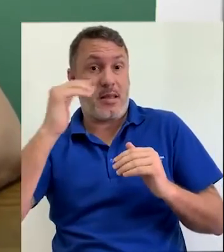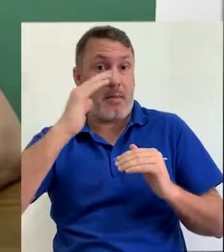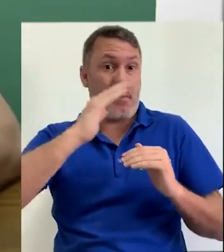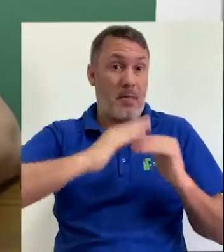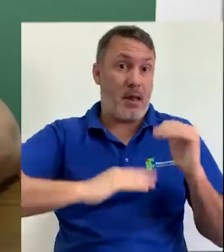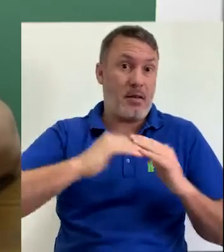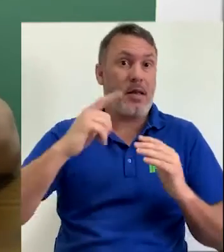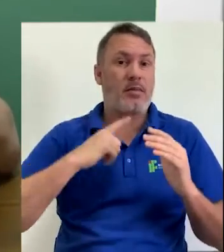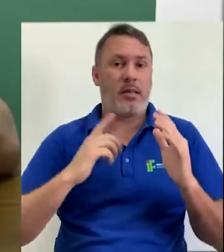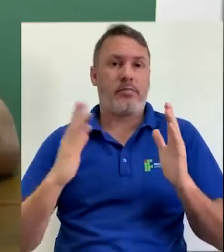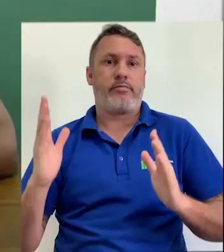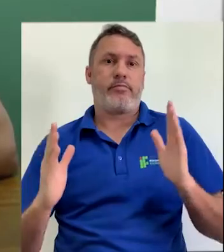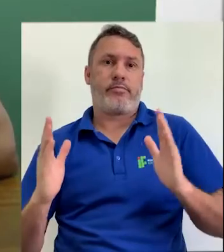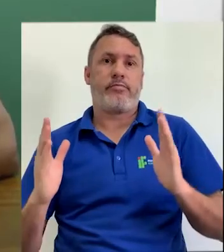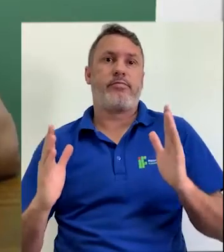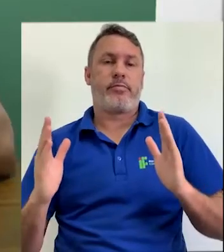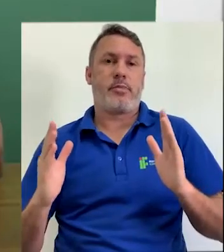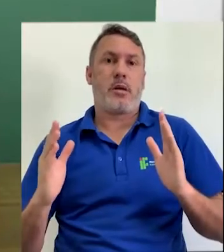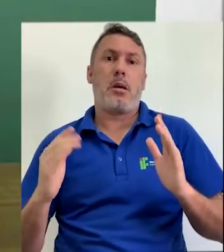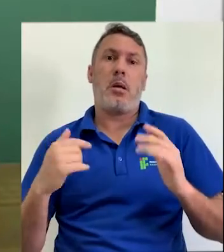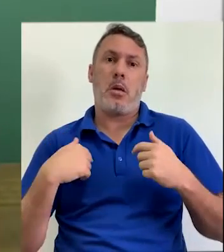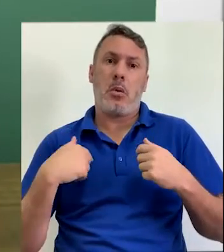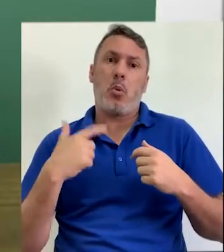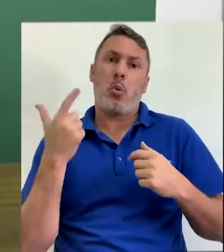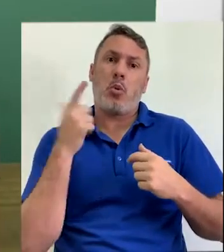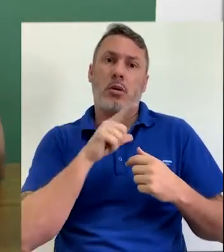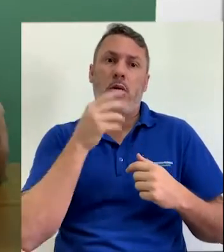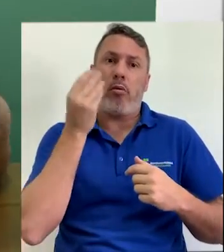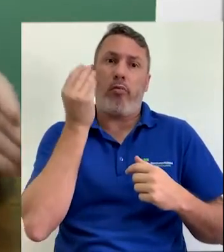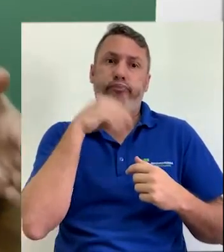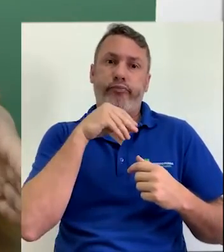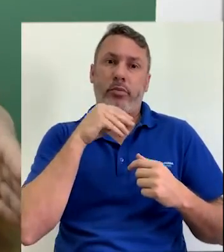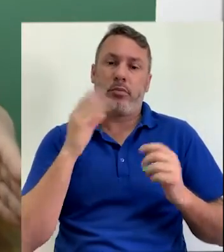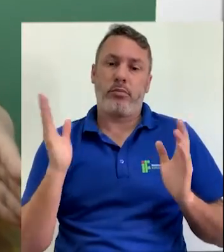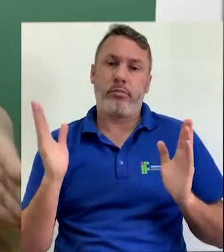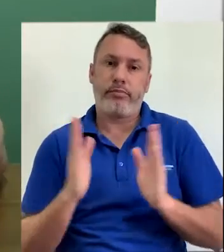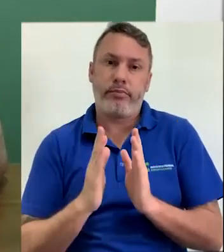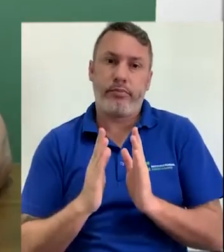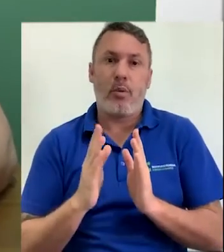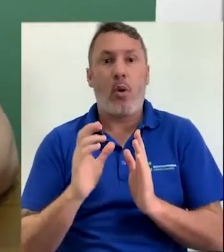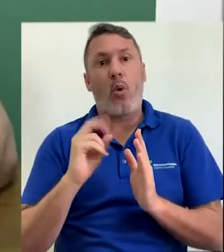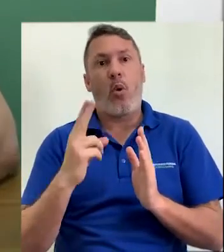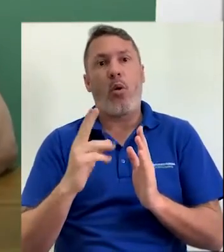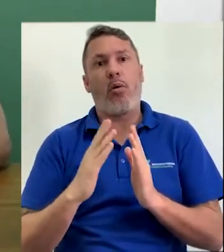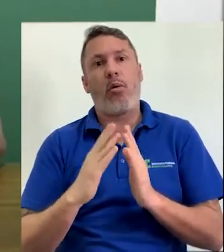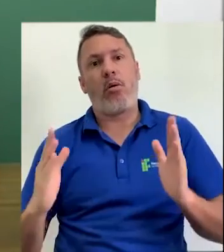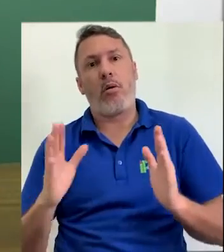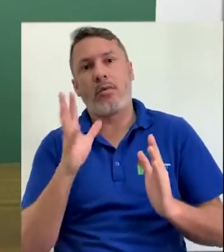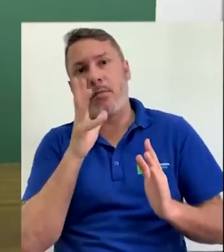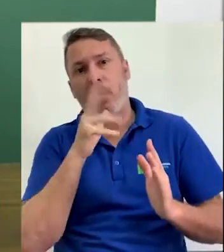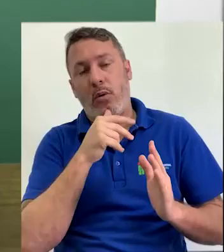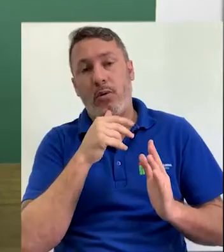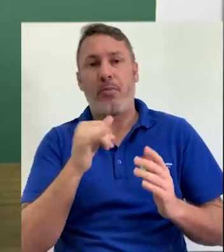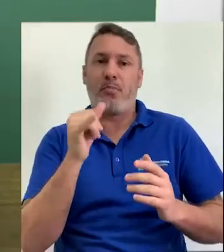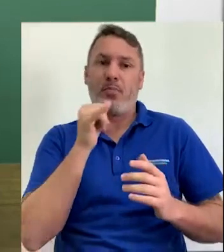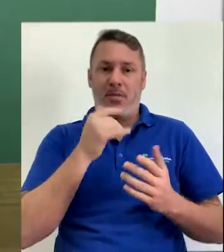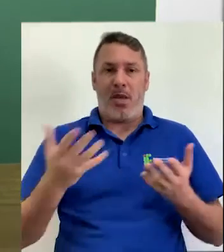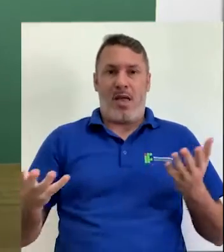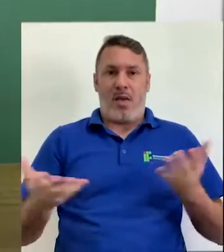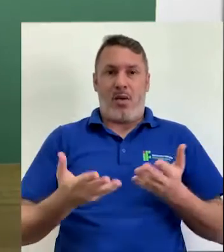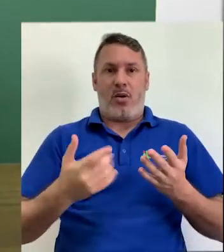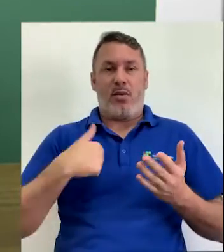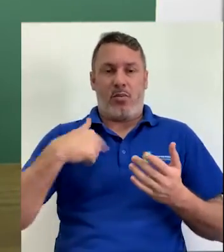Essa distância eu posso encurtar, como eu posso alongar. Neste exato momento eu estou aqui